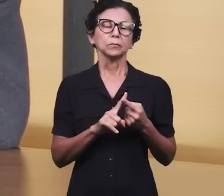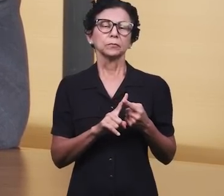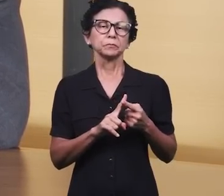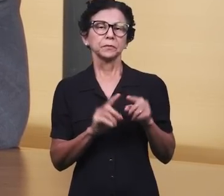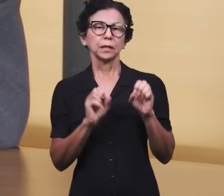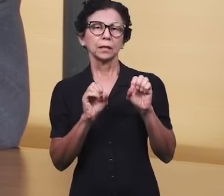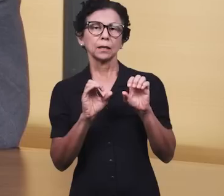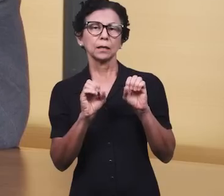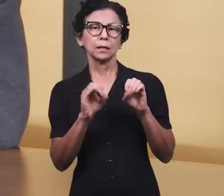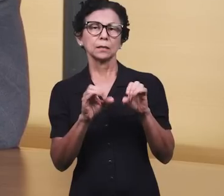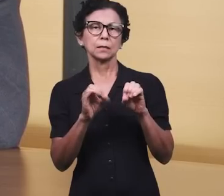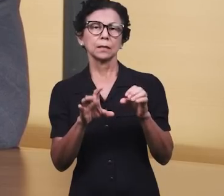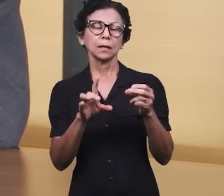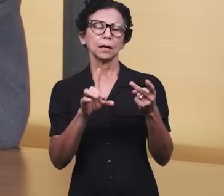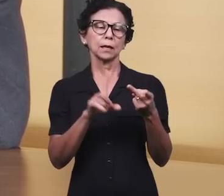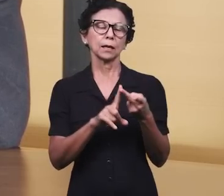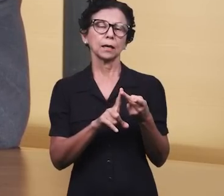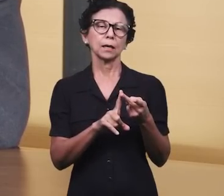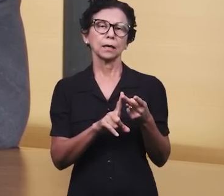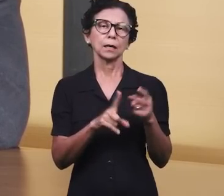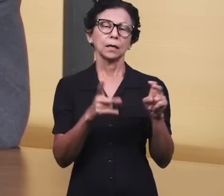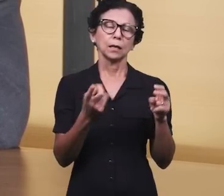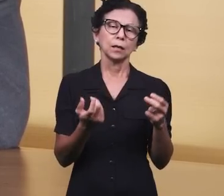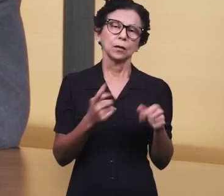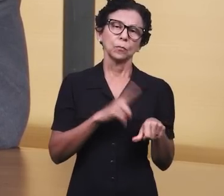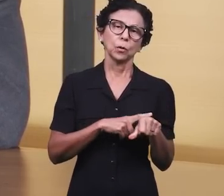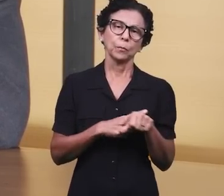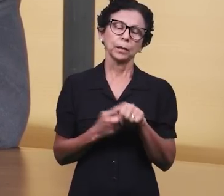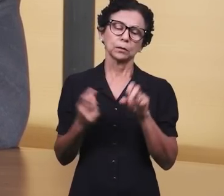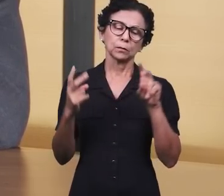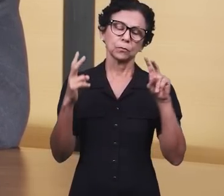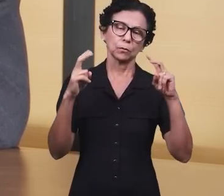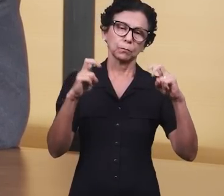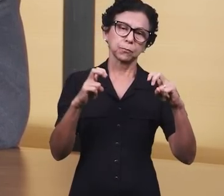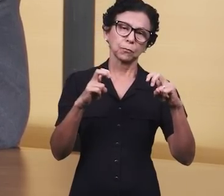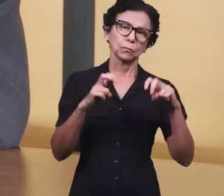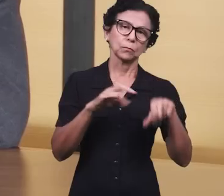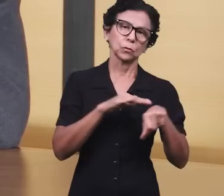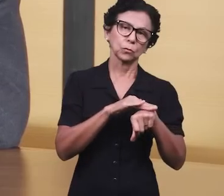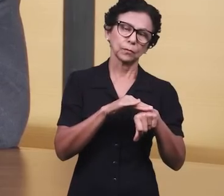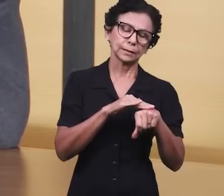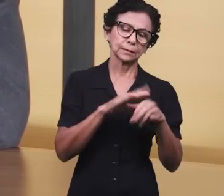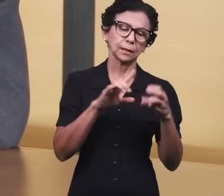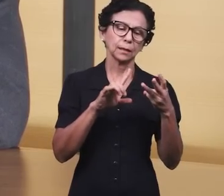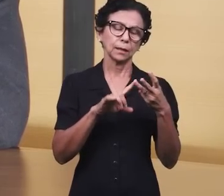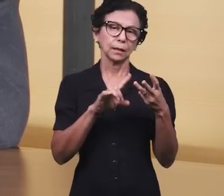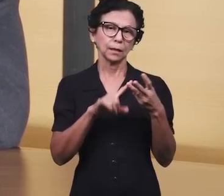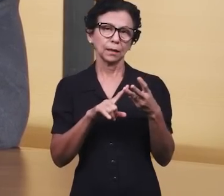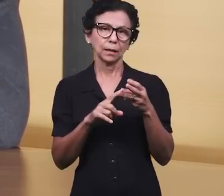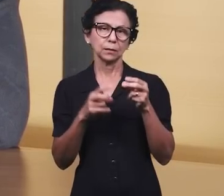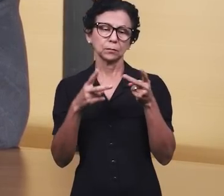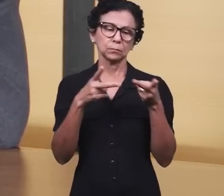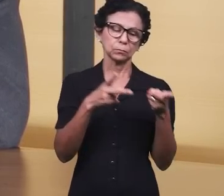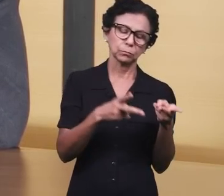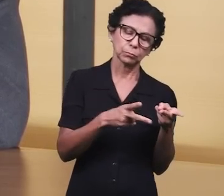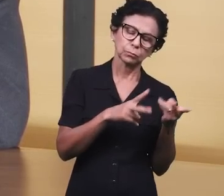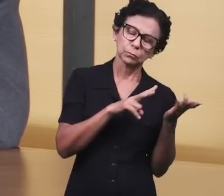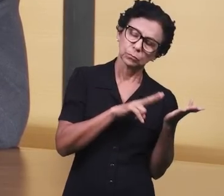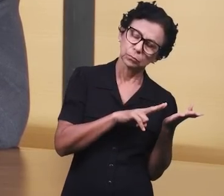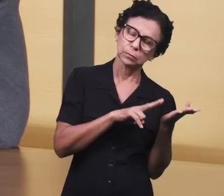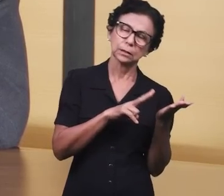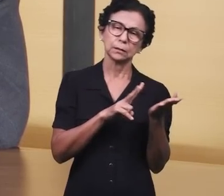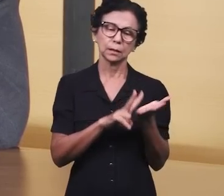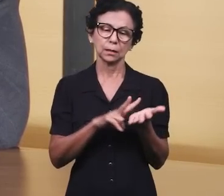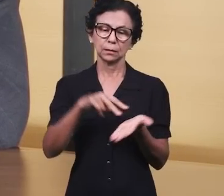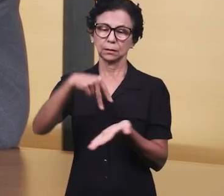levantar, sempre fundamentado na transmissão desta herança que está na palavra, é isso, meus irmãos, que vai fazer com